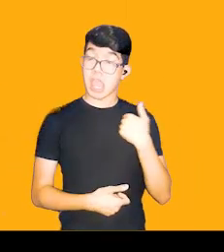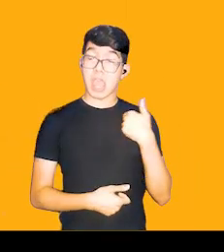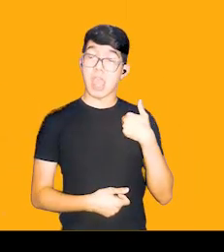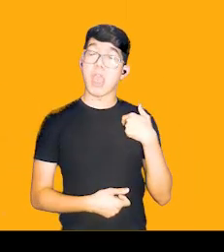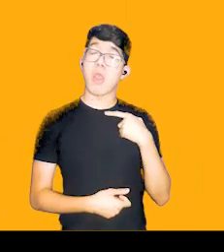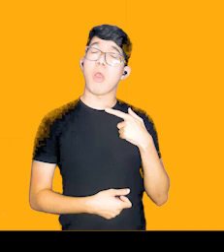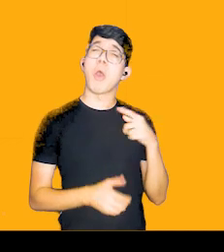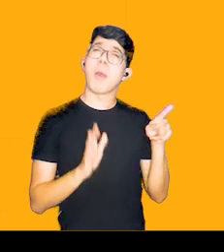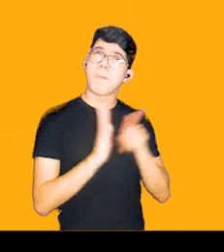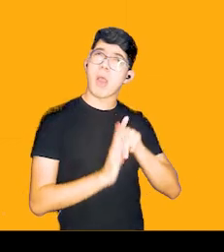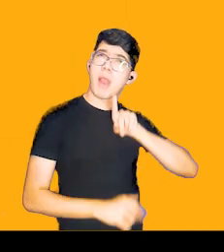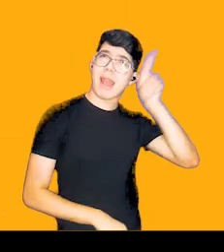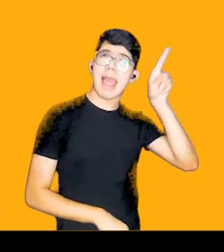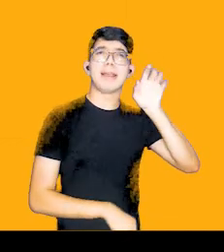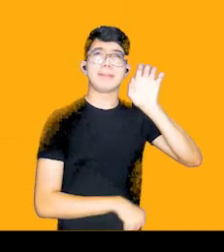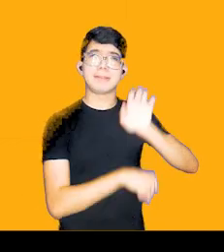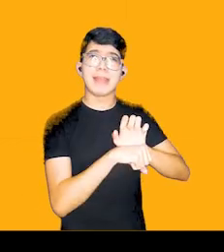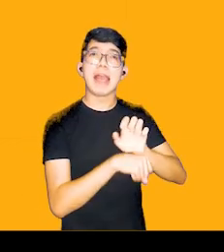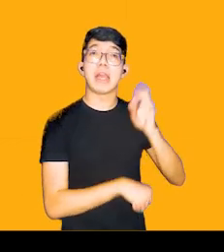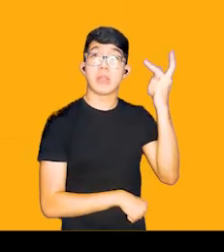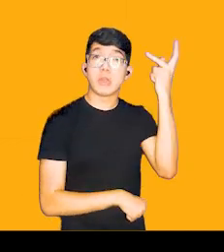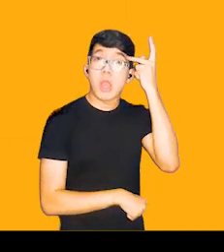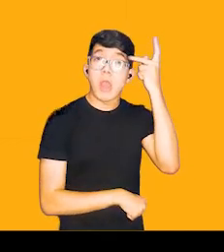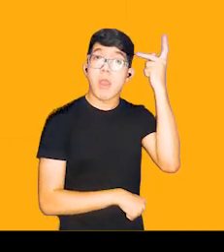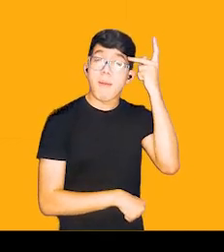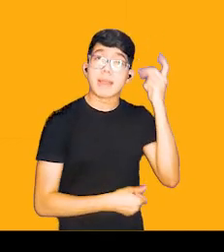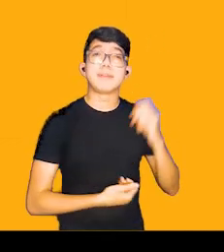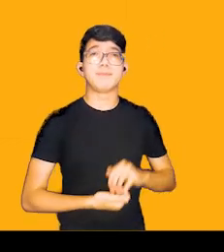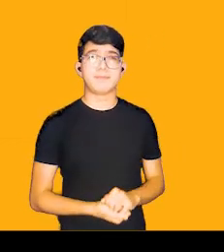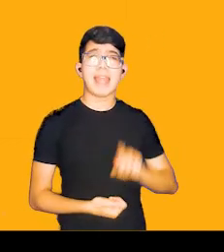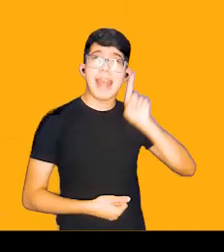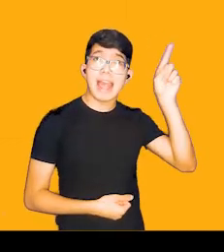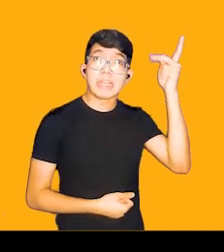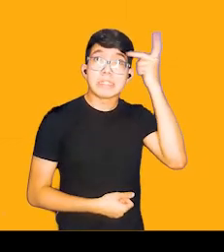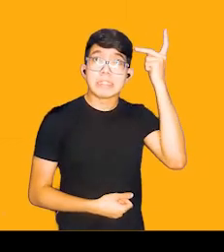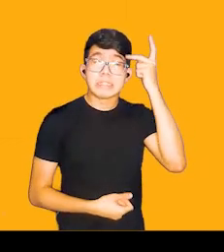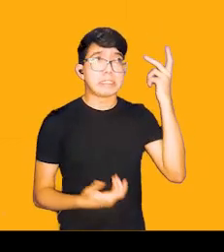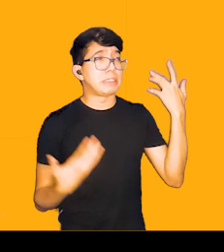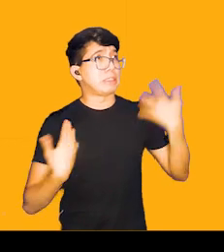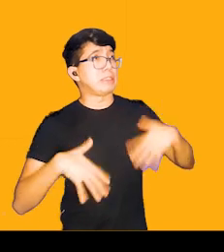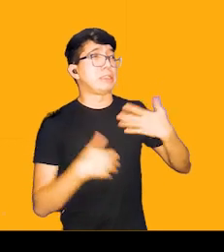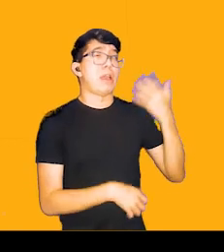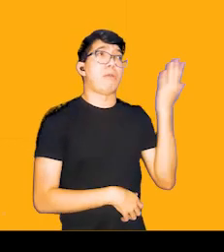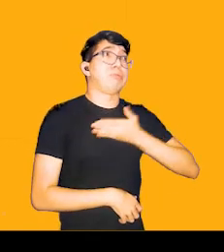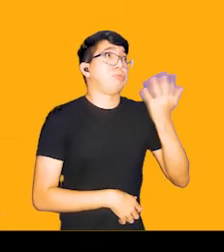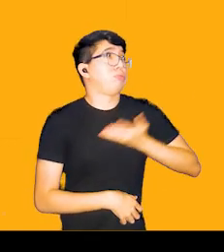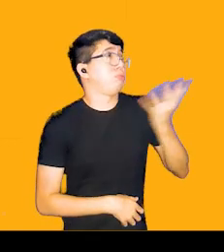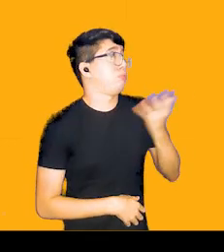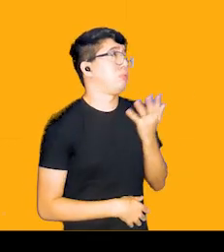né? Eu sou do Rio, mas vim de São Paulo, cidade super agitada. E quando eu cheguei aqui, na década de